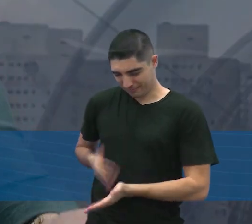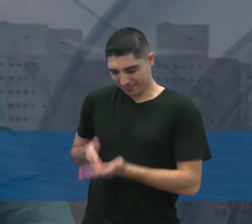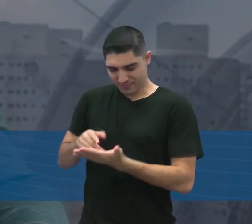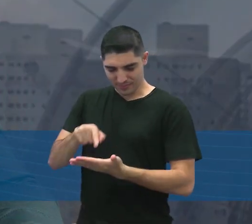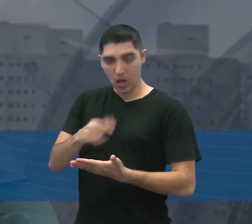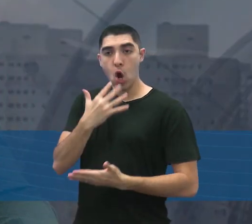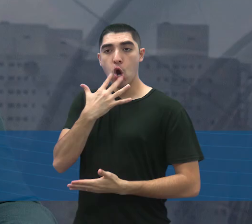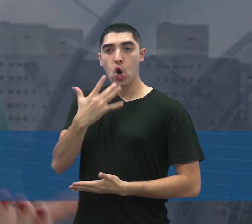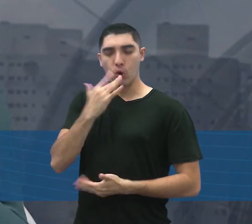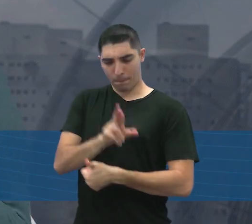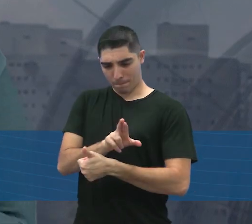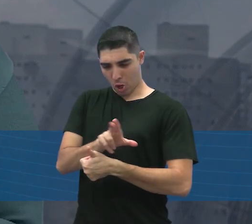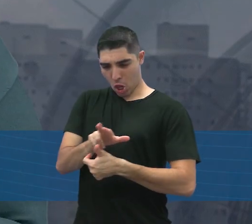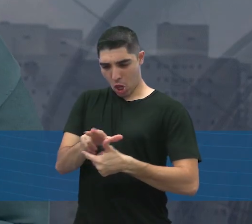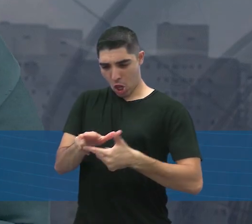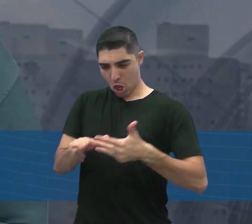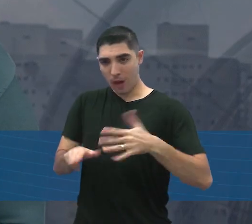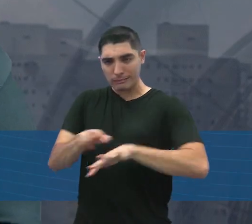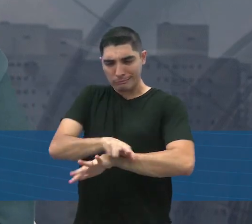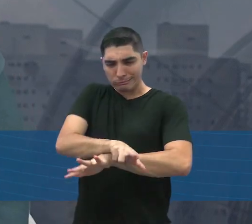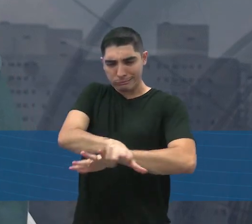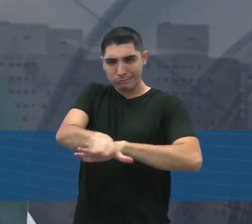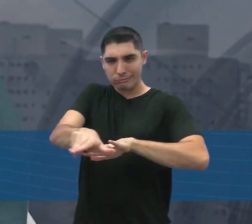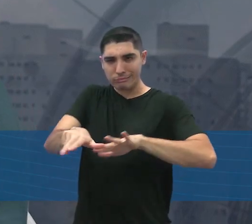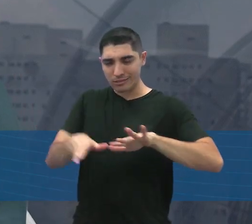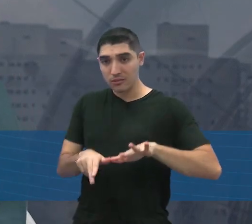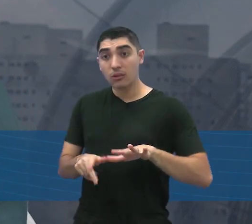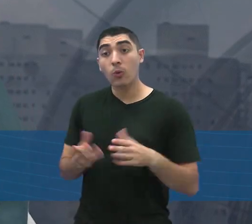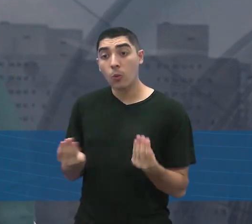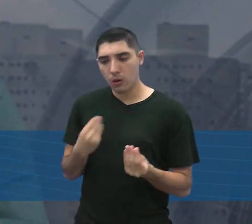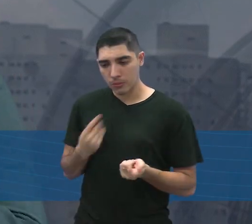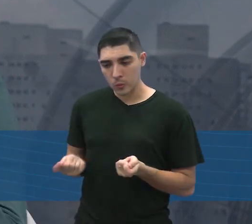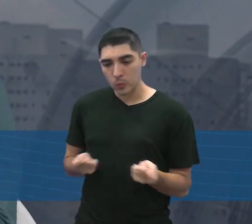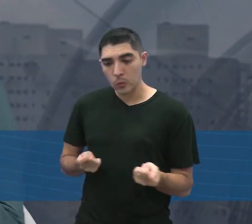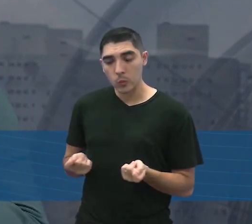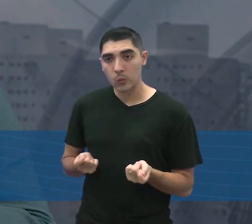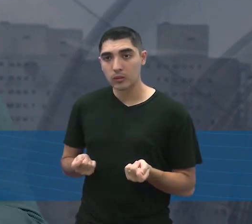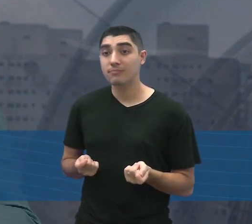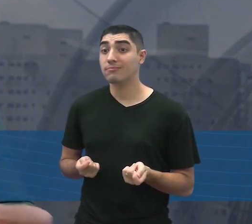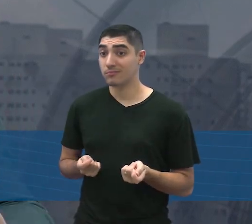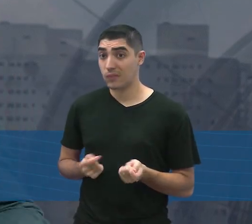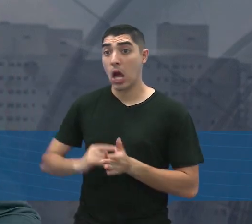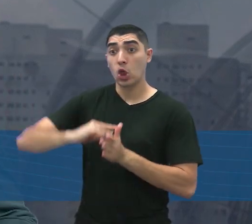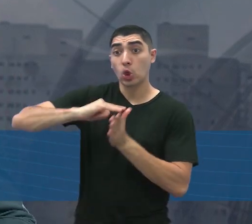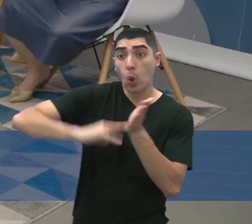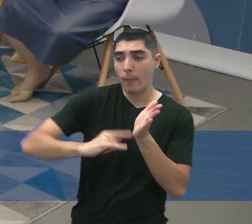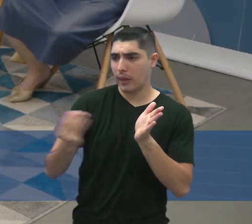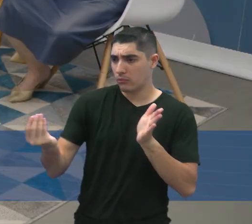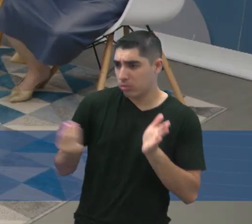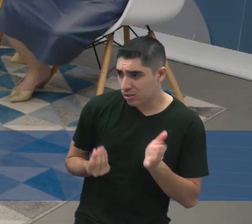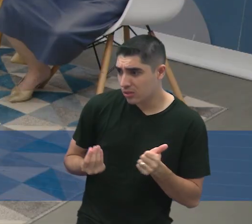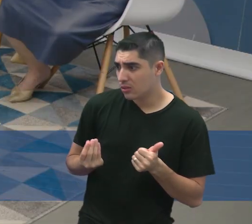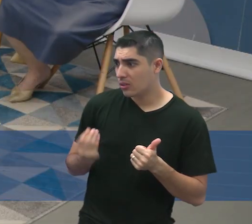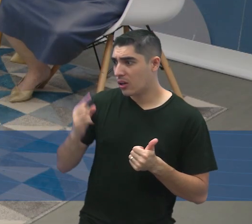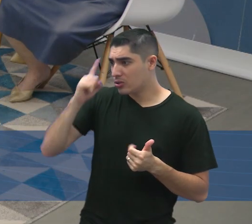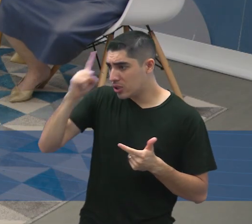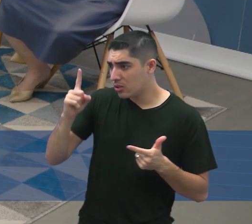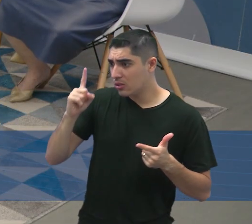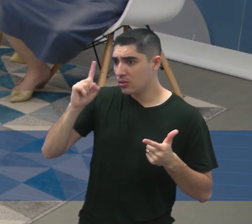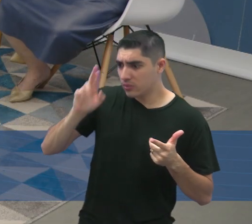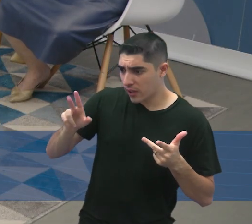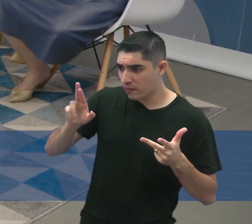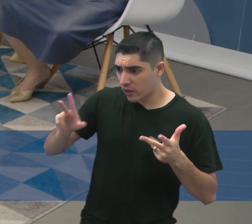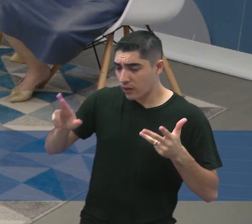multicores de cartões. Como que você vai gerir tudo isso? Né, com faturas chegando em datas diferentes. E aí, quando falamos